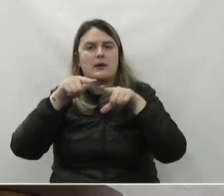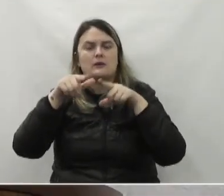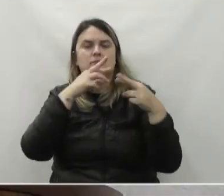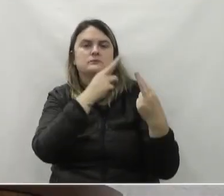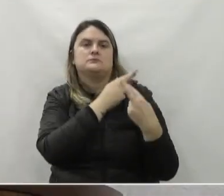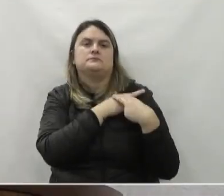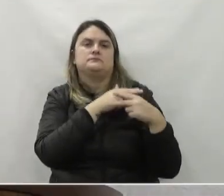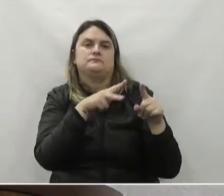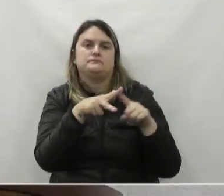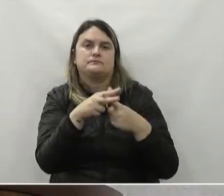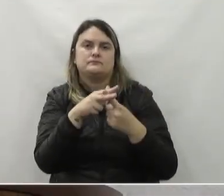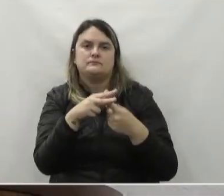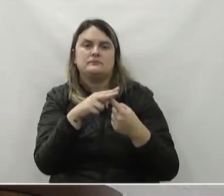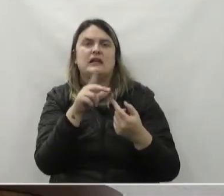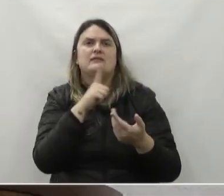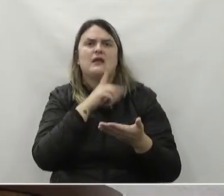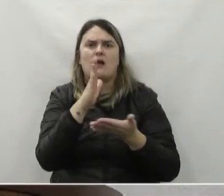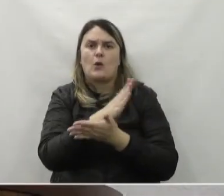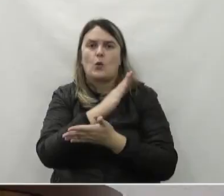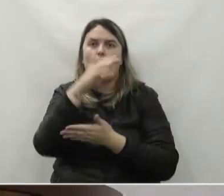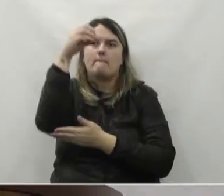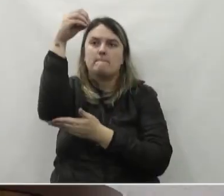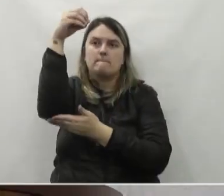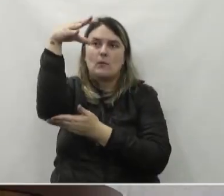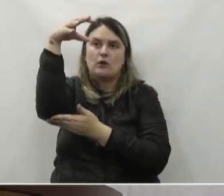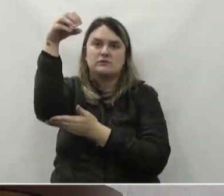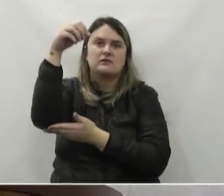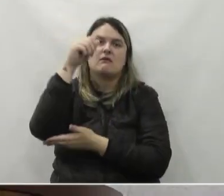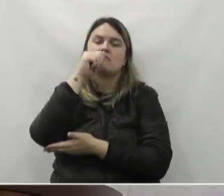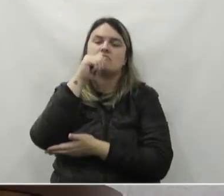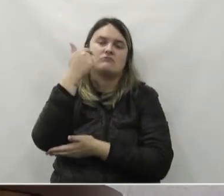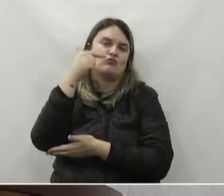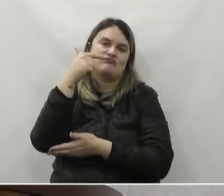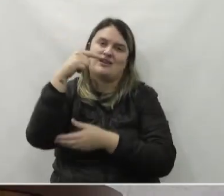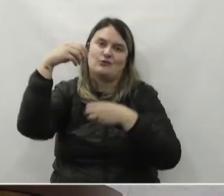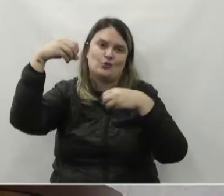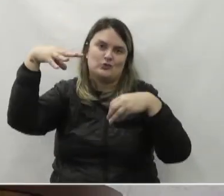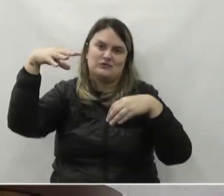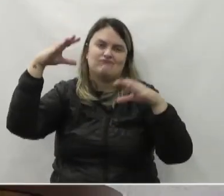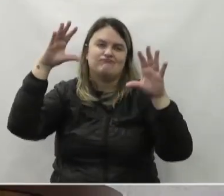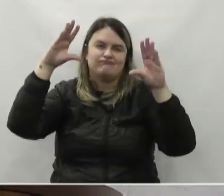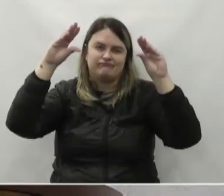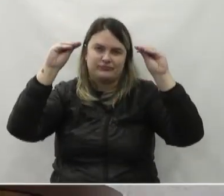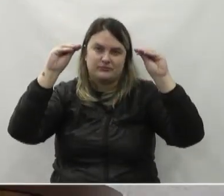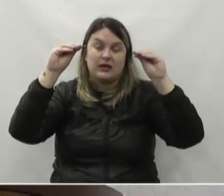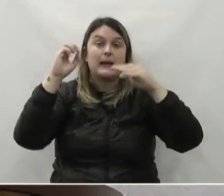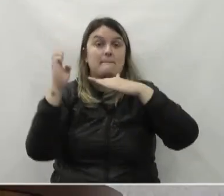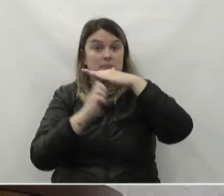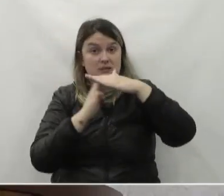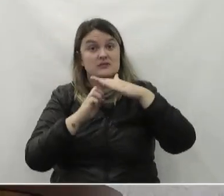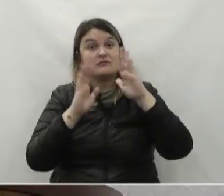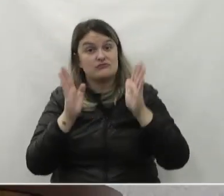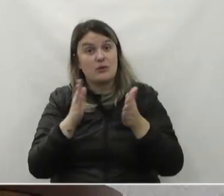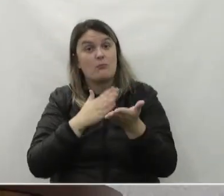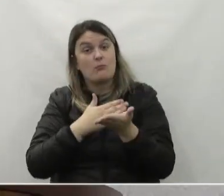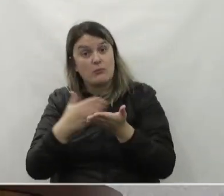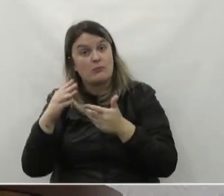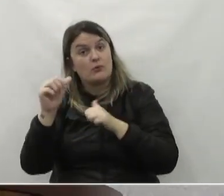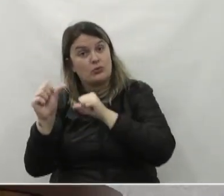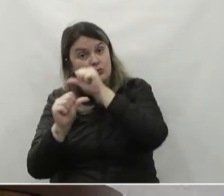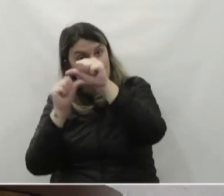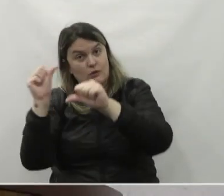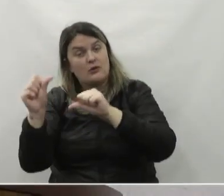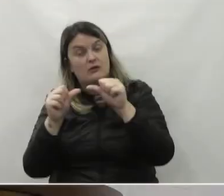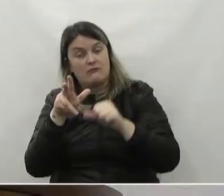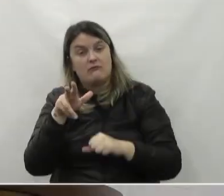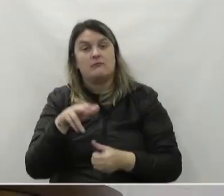postes que às vezes não estão funcionando, que estão apagados, com a empresa já podendo trabalhar aqui no município,